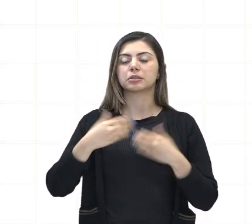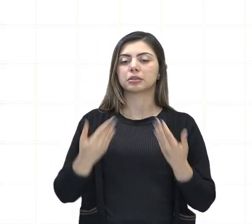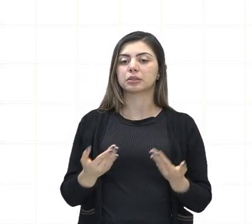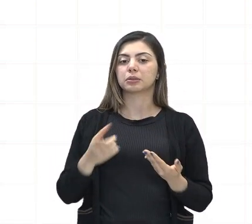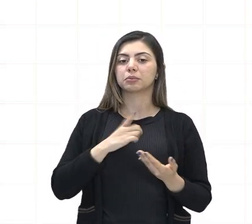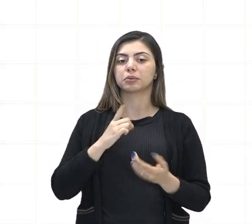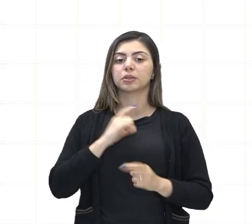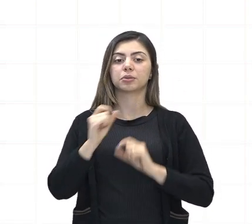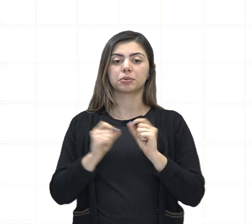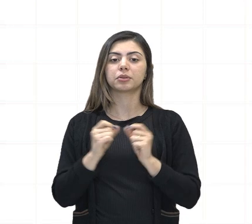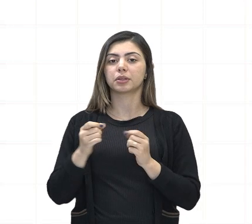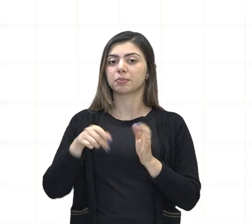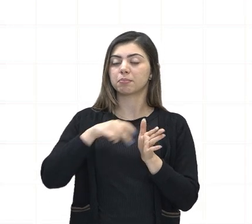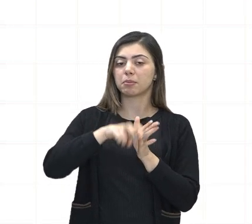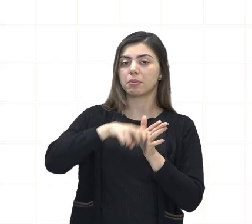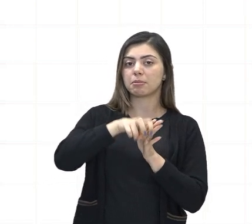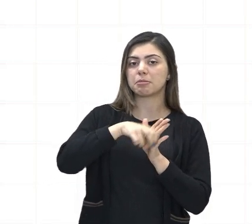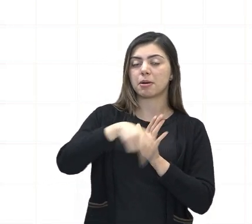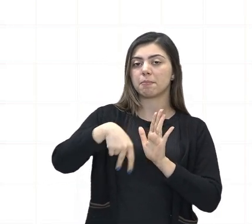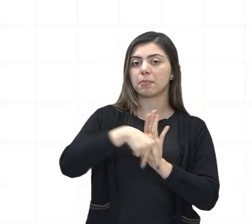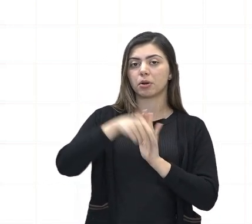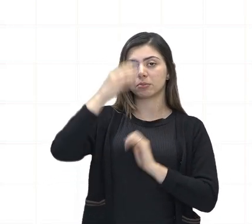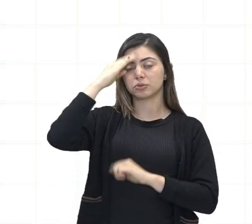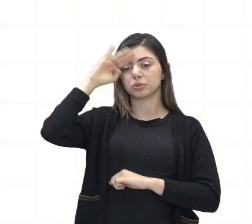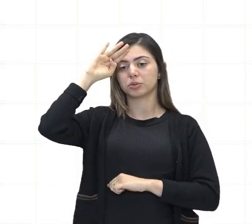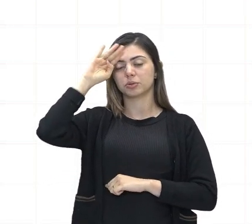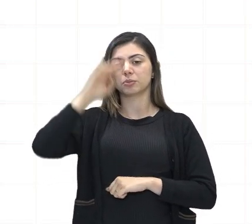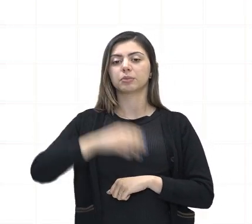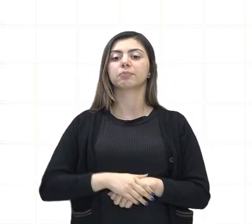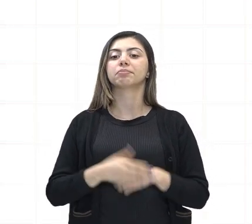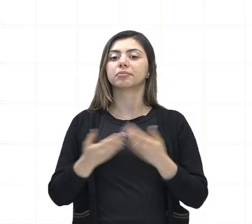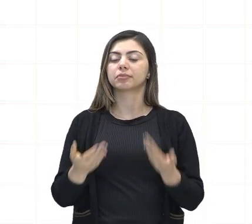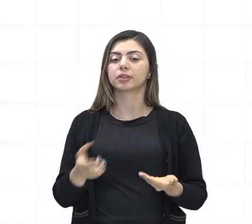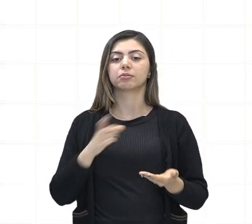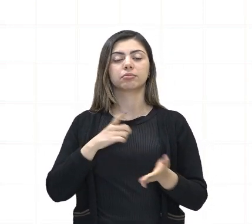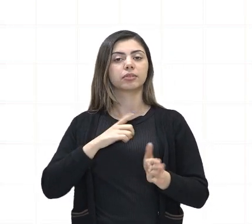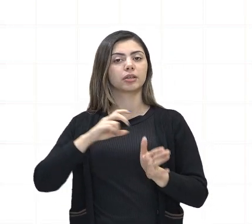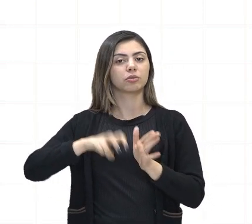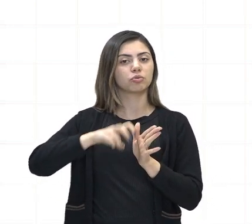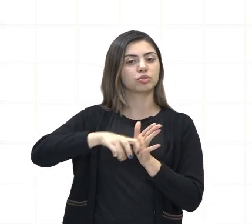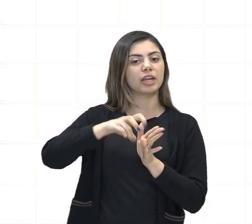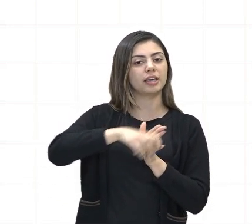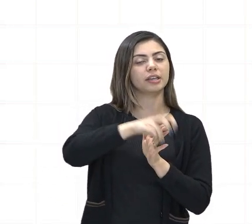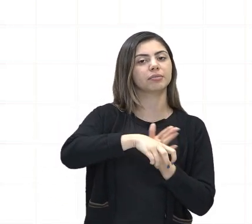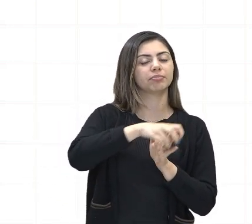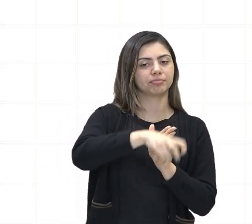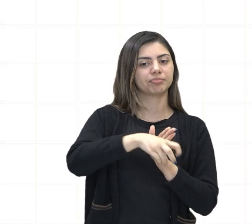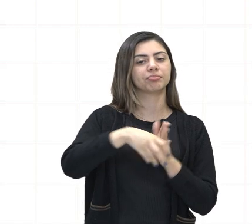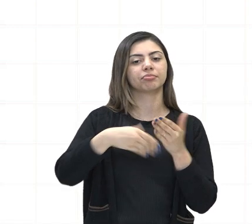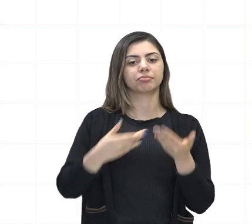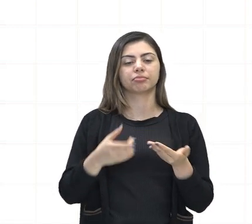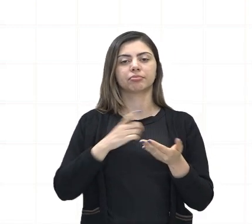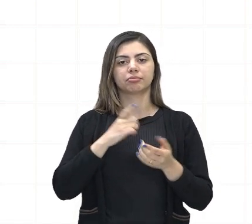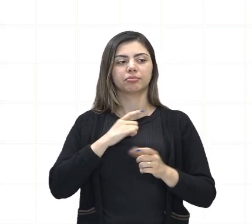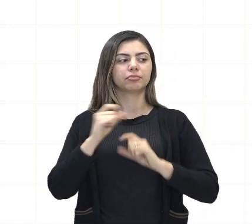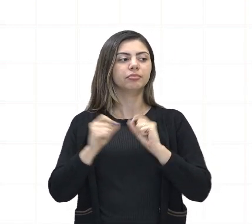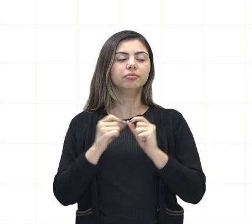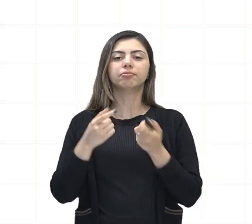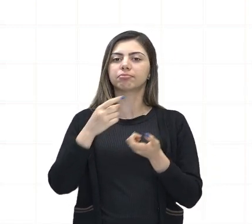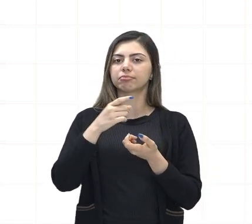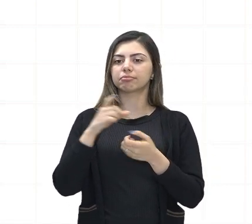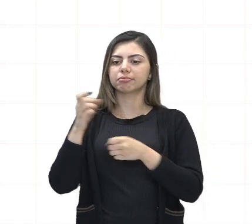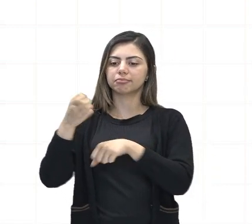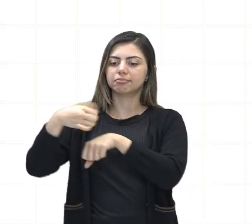estatal Ferrocarriles de Cuba, né, que com os trens, né, conecta todas as capitais aí